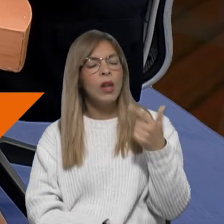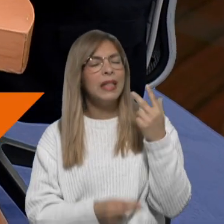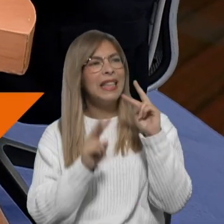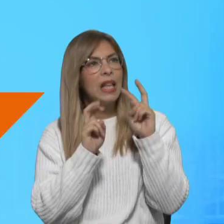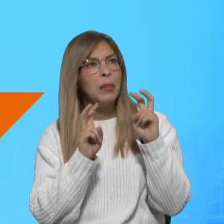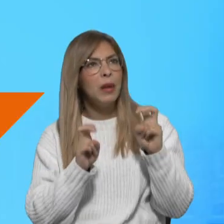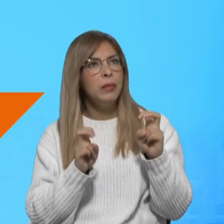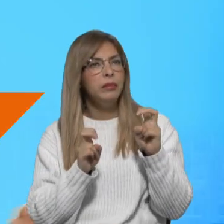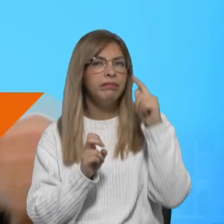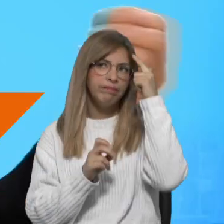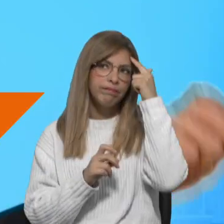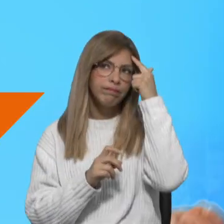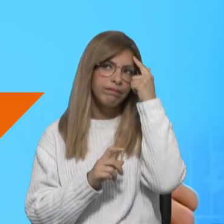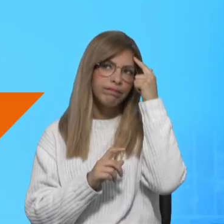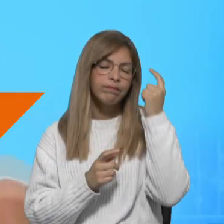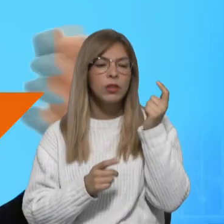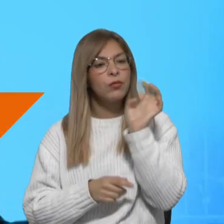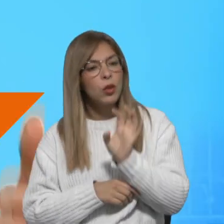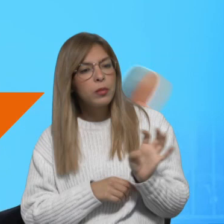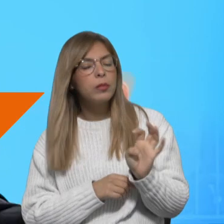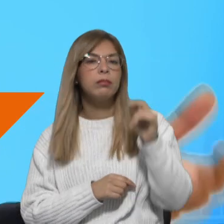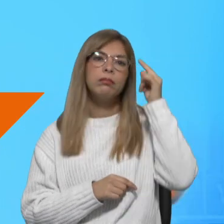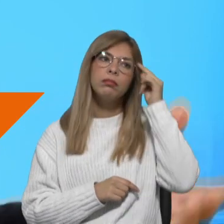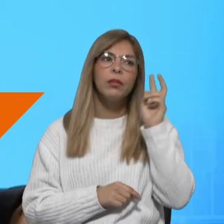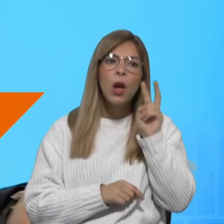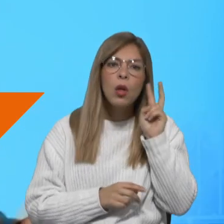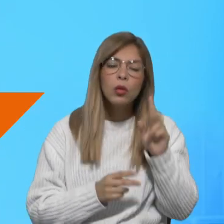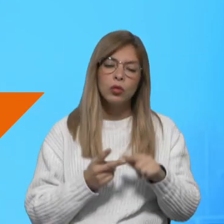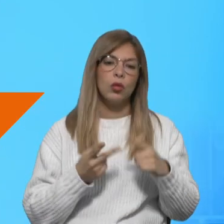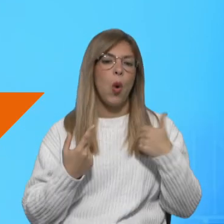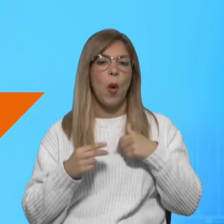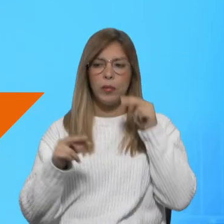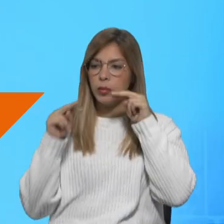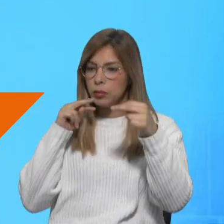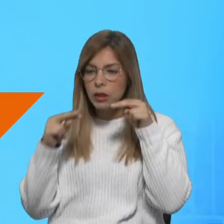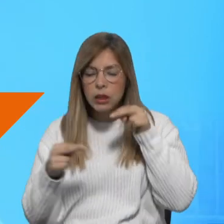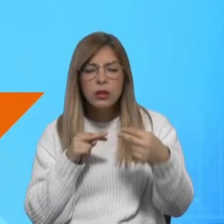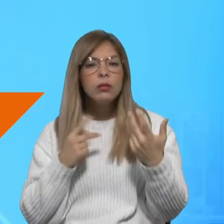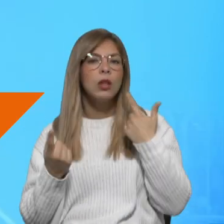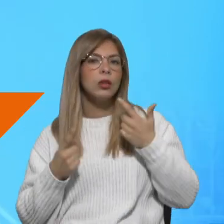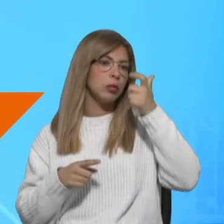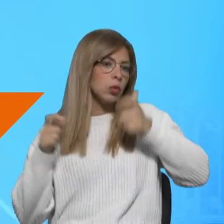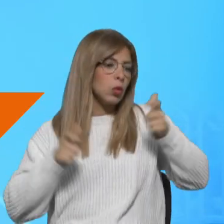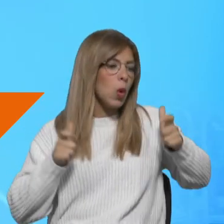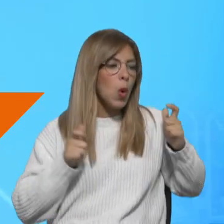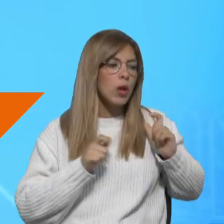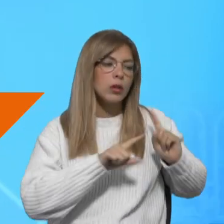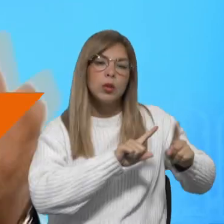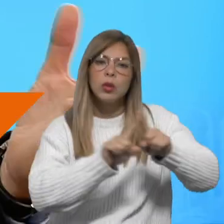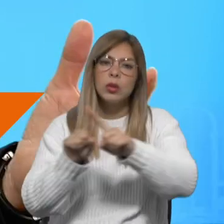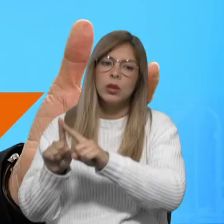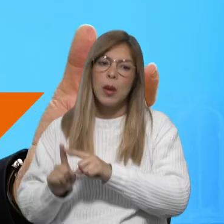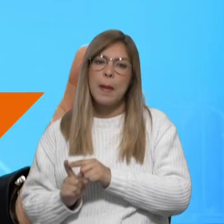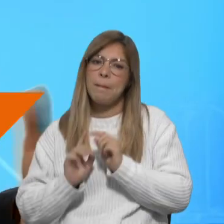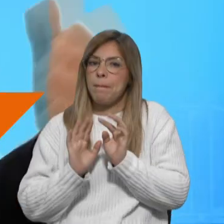estar no mundo com determinados valores, com determinada visão, como nós, enfim, crentes, precisamos de muita inteligência. E por isso